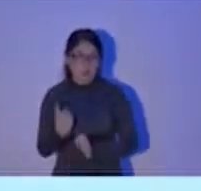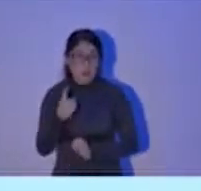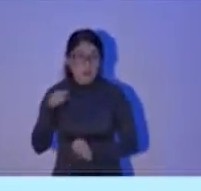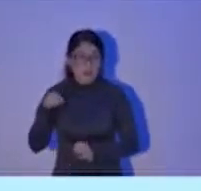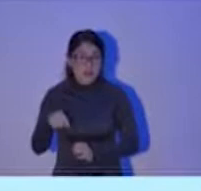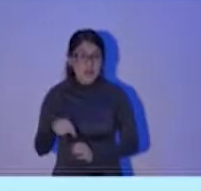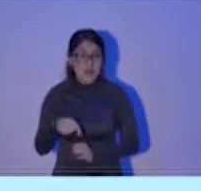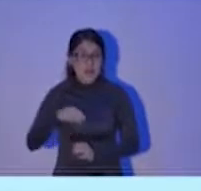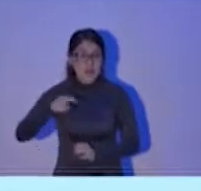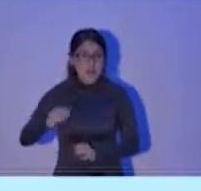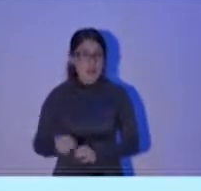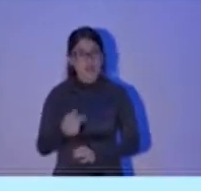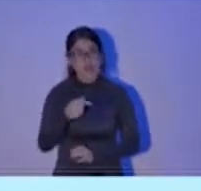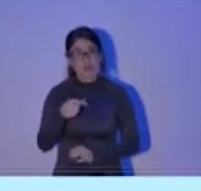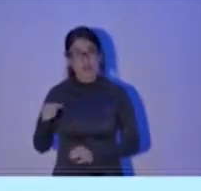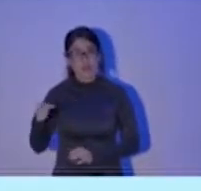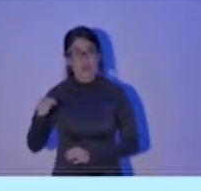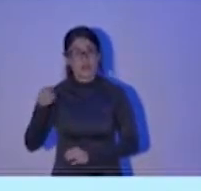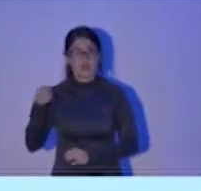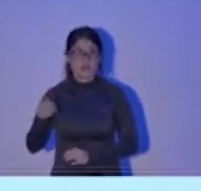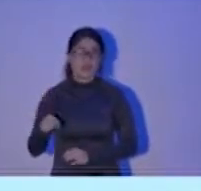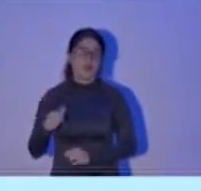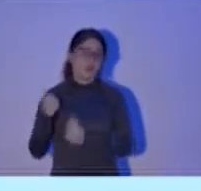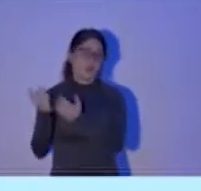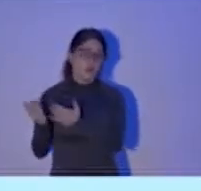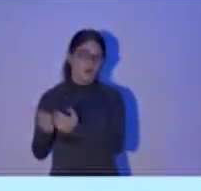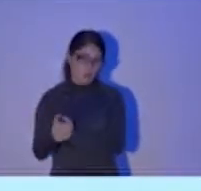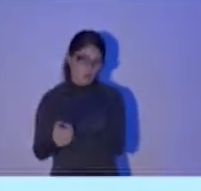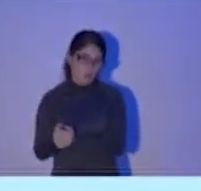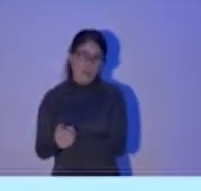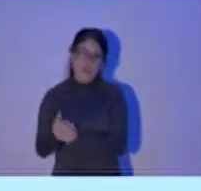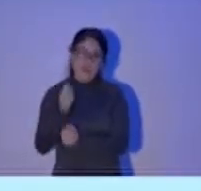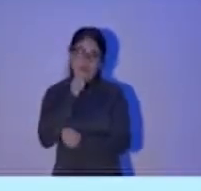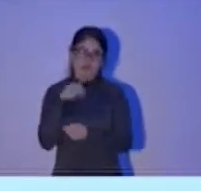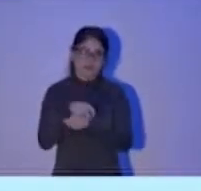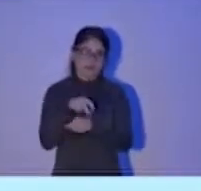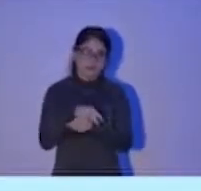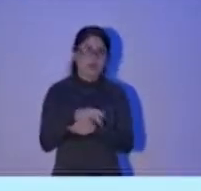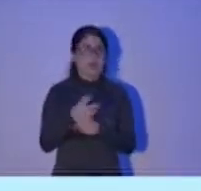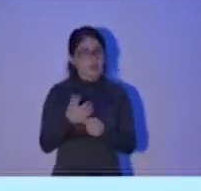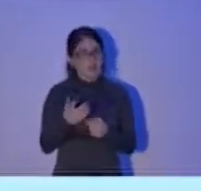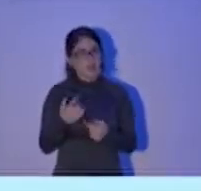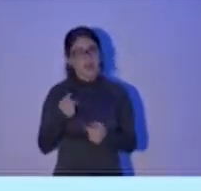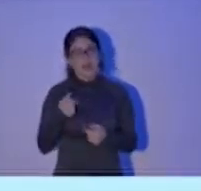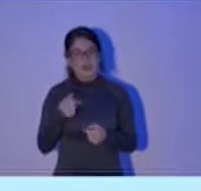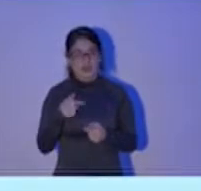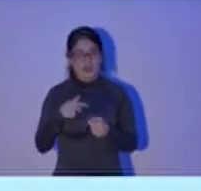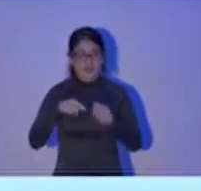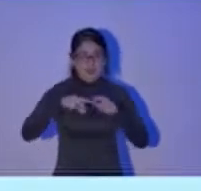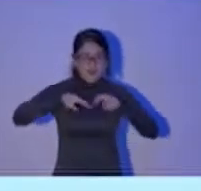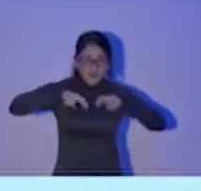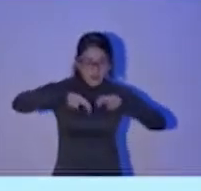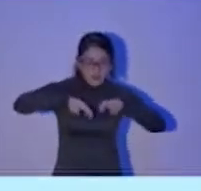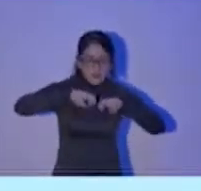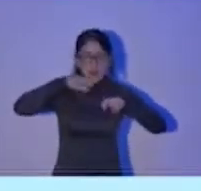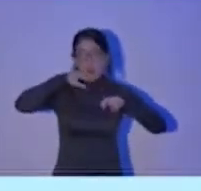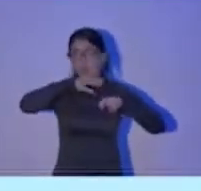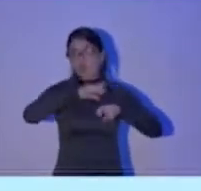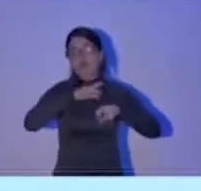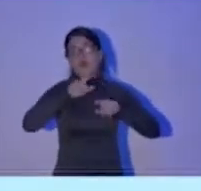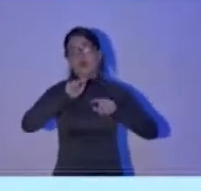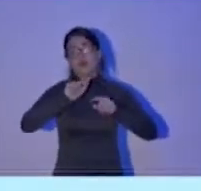É claro que para essa análise nós precisamos levar em consideração também um estudo que nós estamos fazendo, Camila, diz respeito à